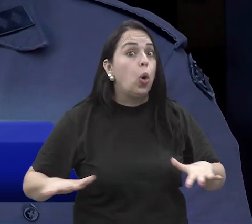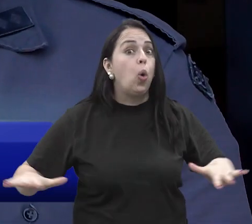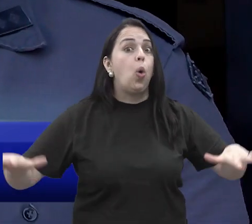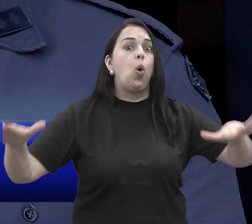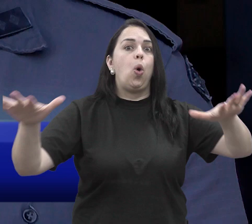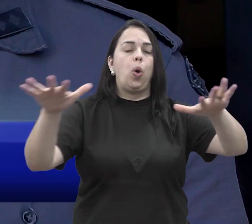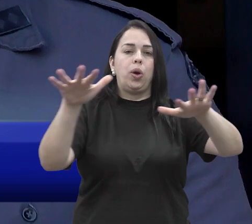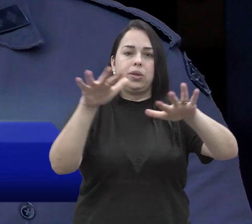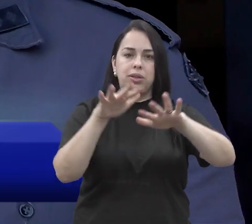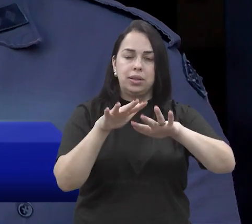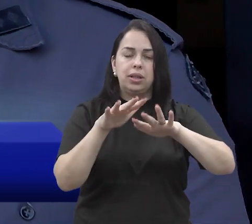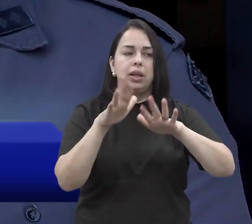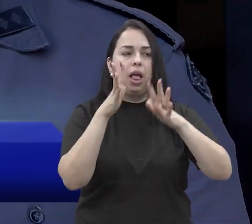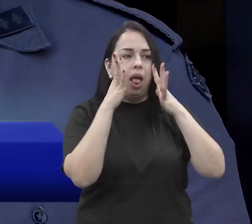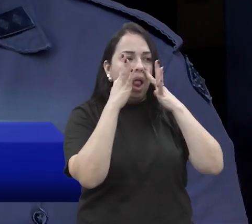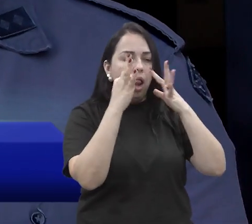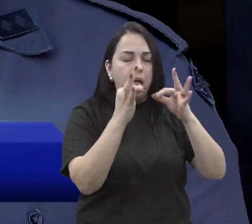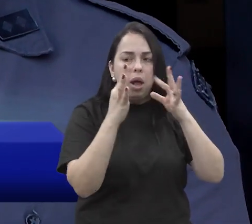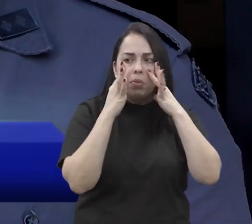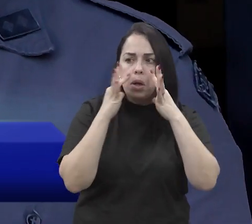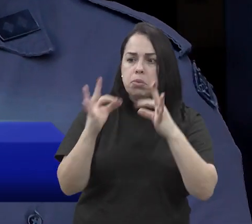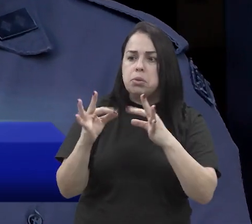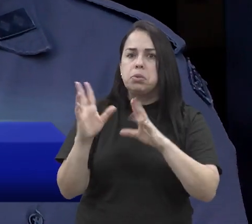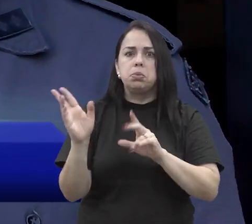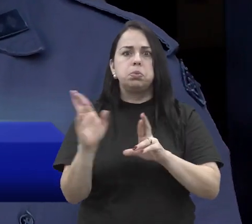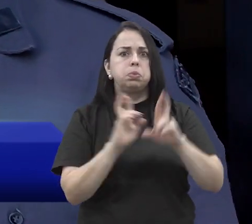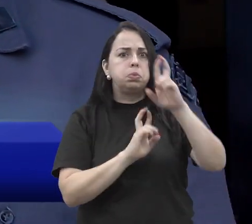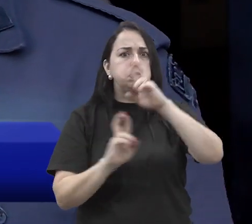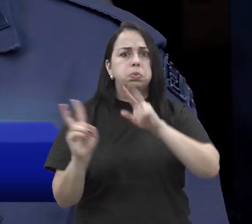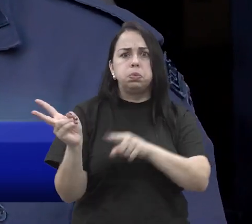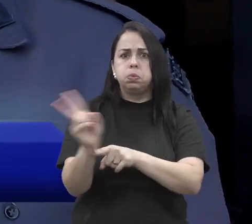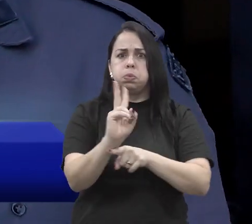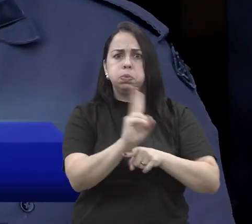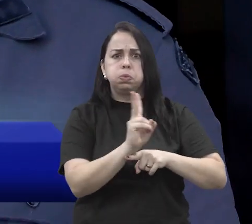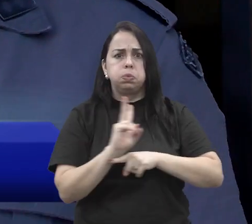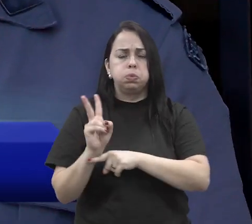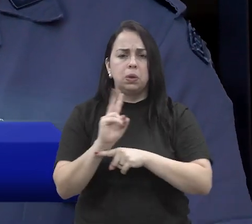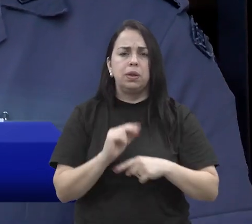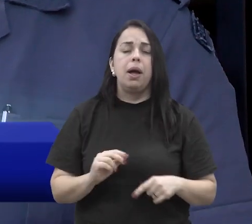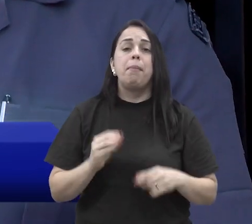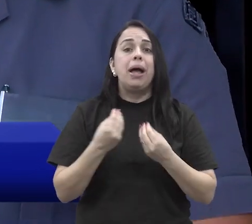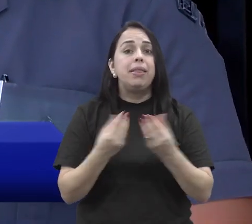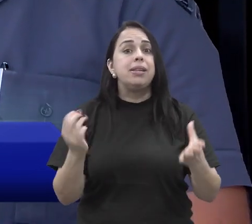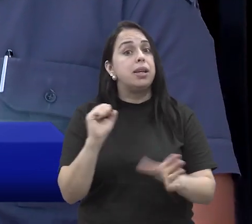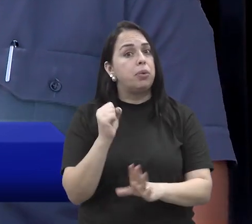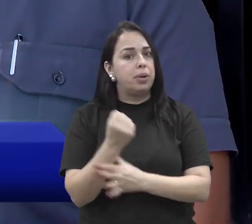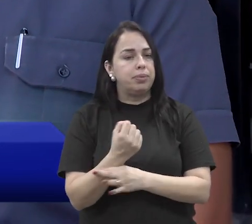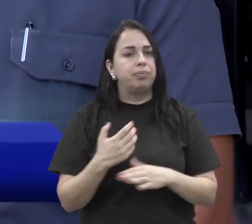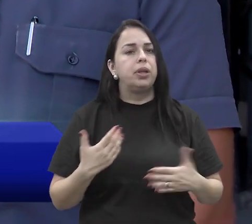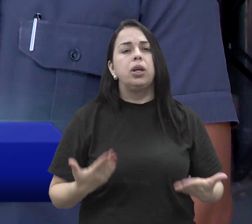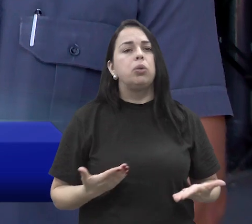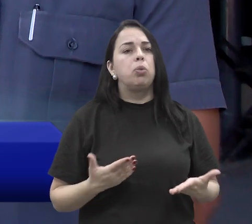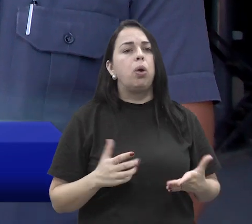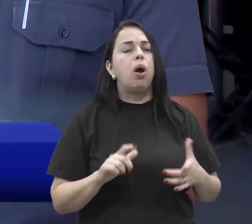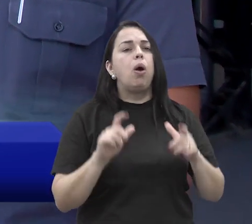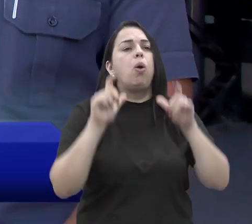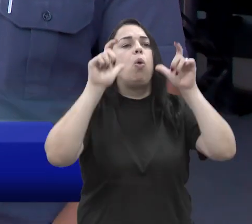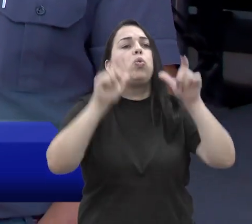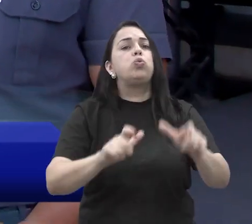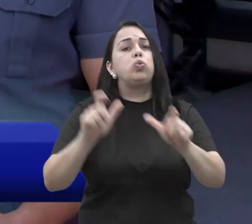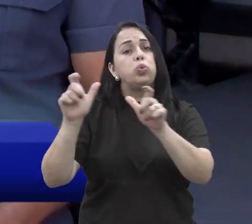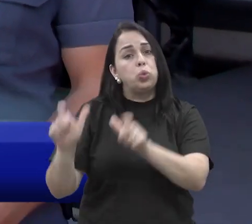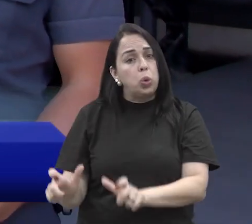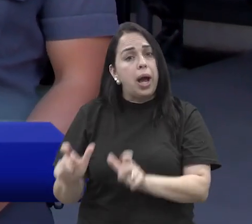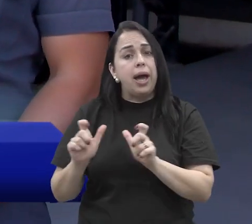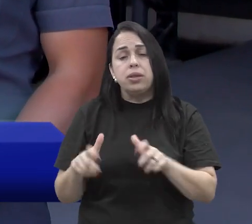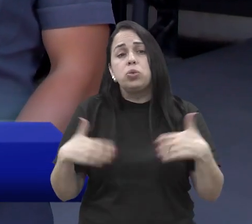em que os batalhões atuam terão maior atenção e terão maior policiamento para garantir a segurança nas compras de final de ano. Perfeito. E quais regiões vão receber mais